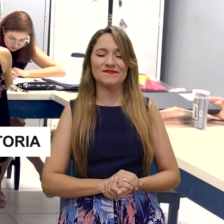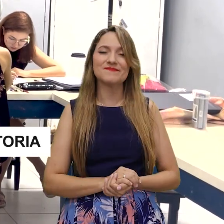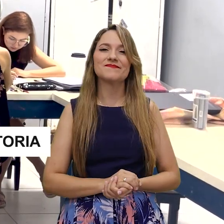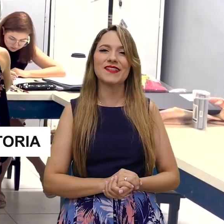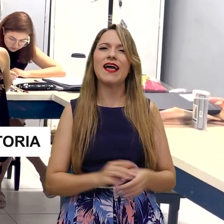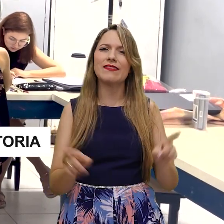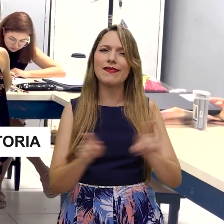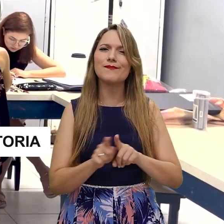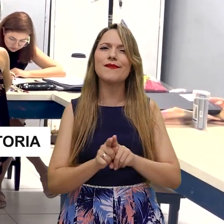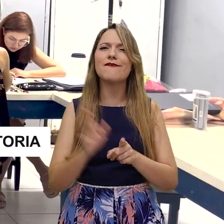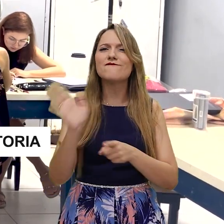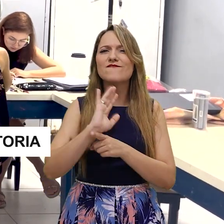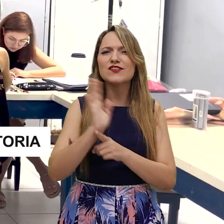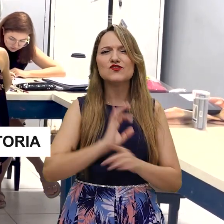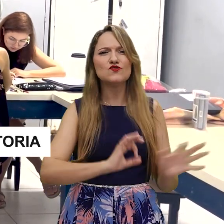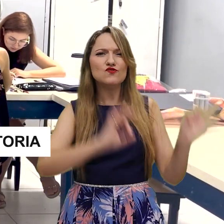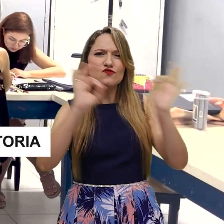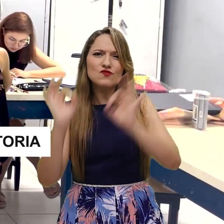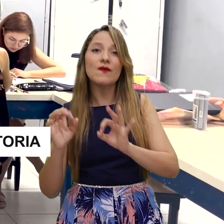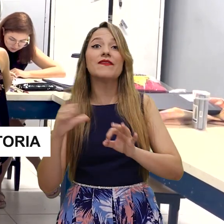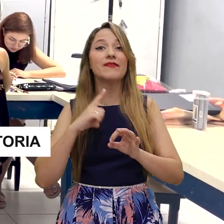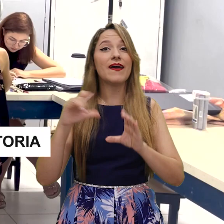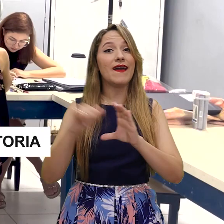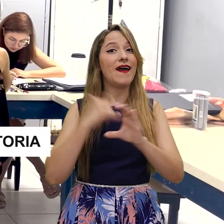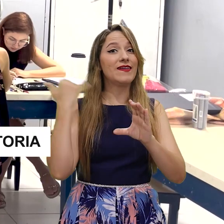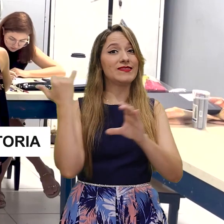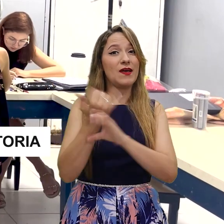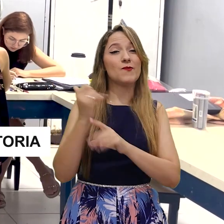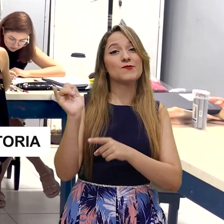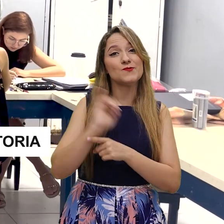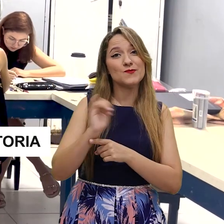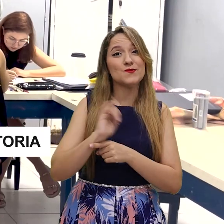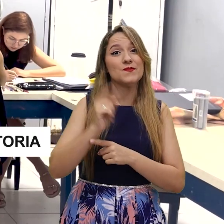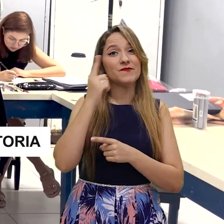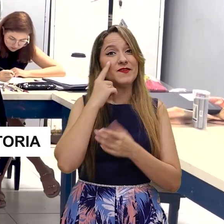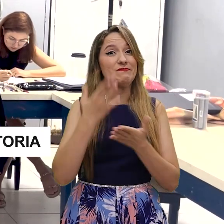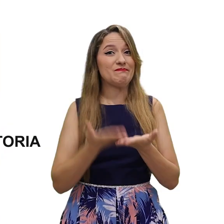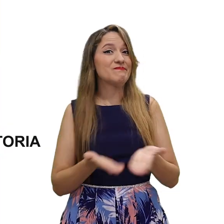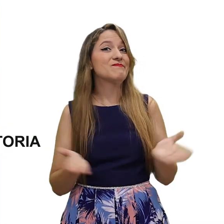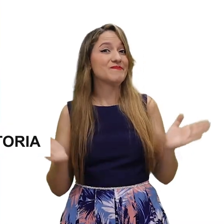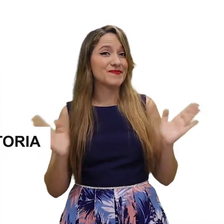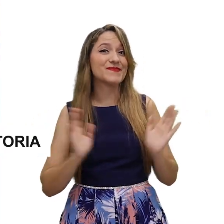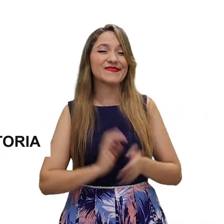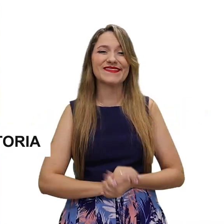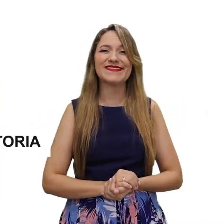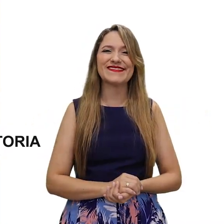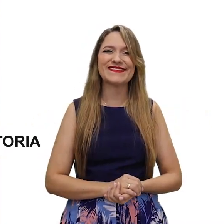os vídeos que eu tenho lá no meu canal do YouTube, que é o Universo da Vitória.